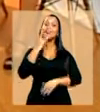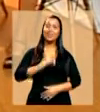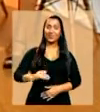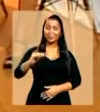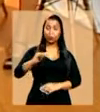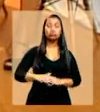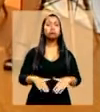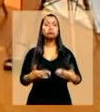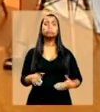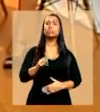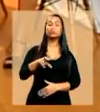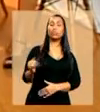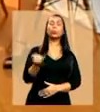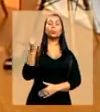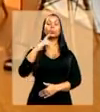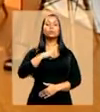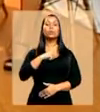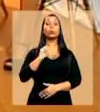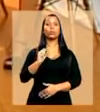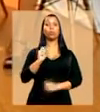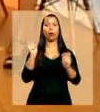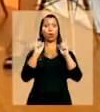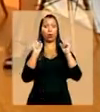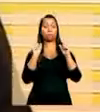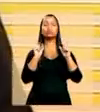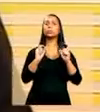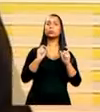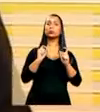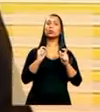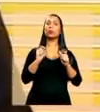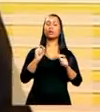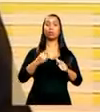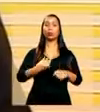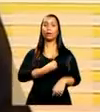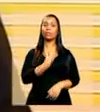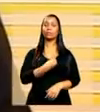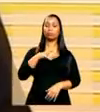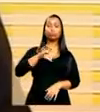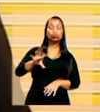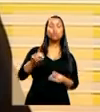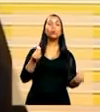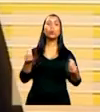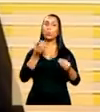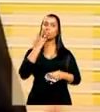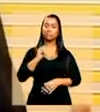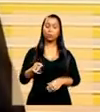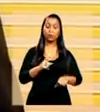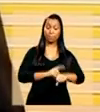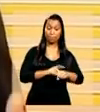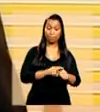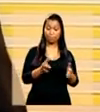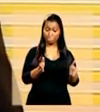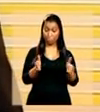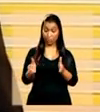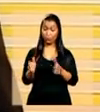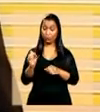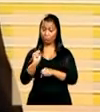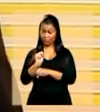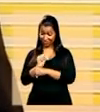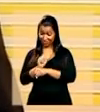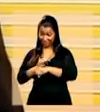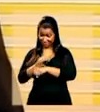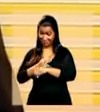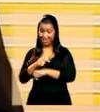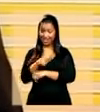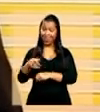educação infantil. Sandra, é muito importante também ficar de olho nas rotinas dessas crianças, né? Esse período de recesso, de